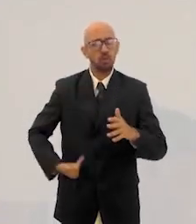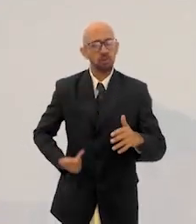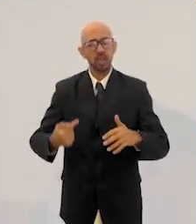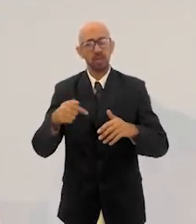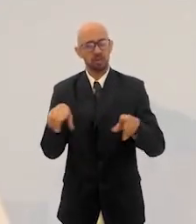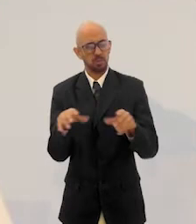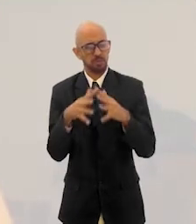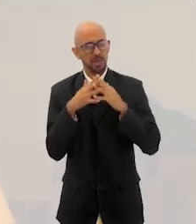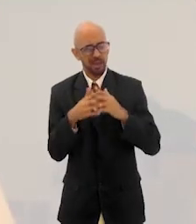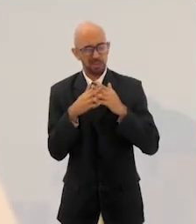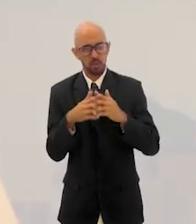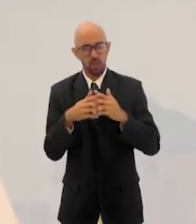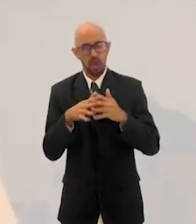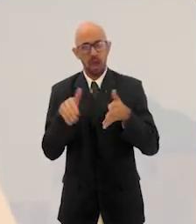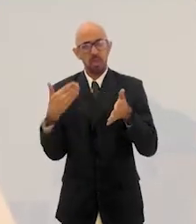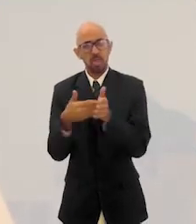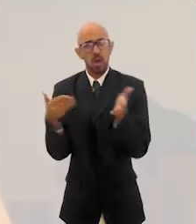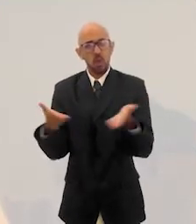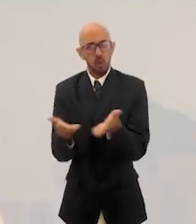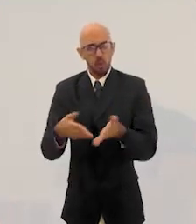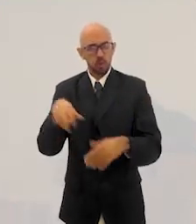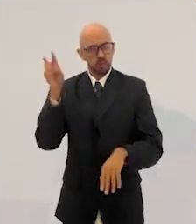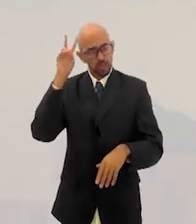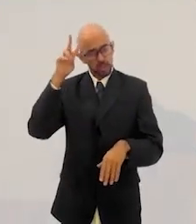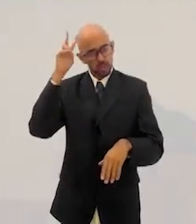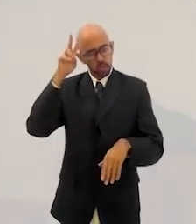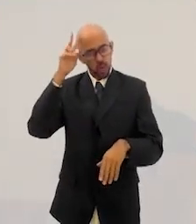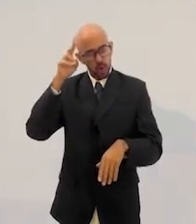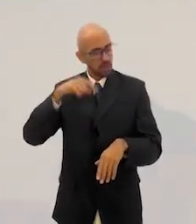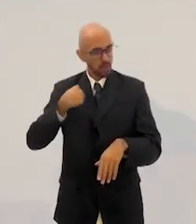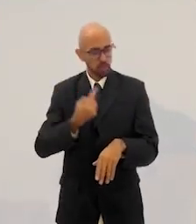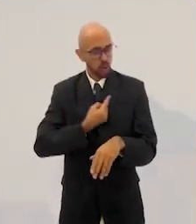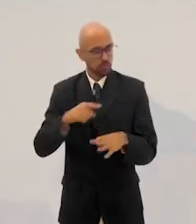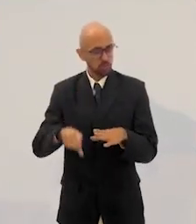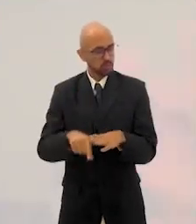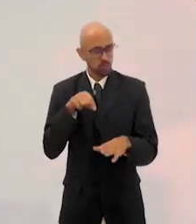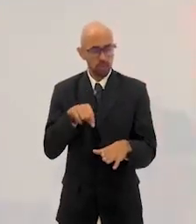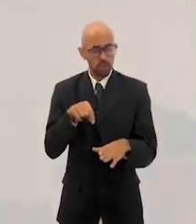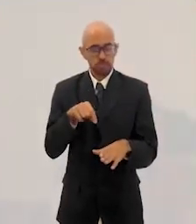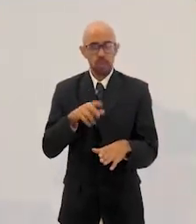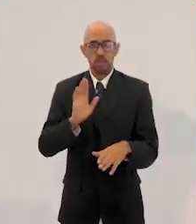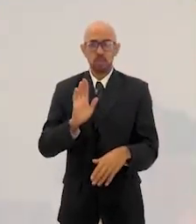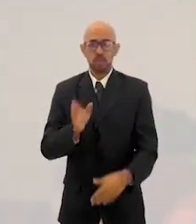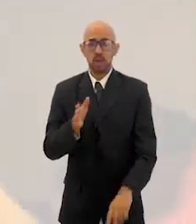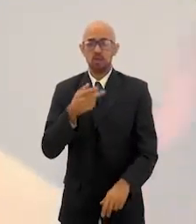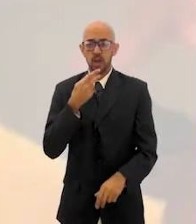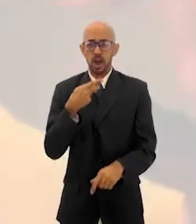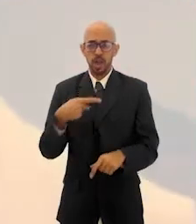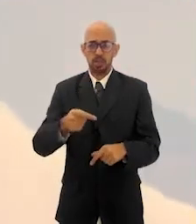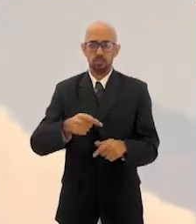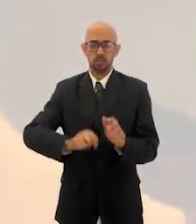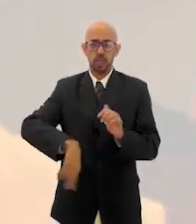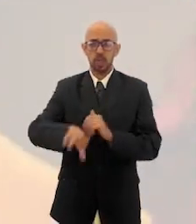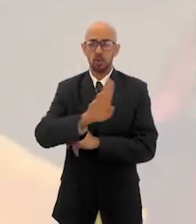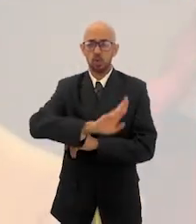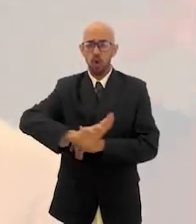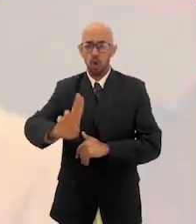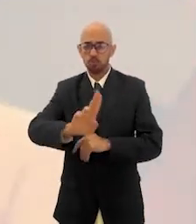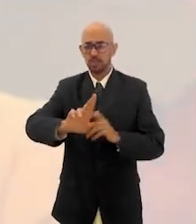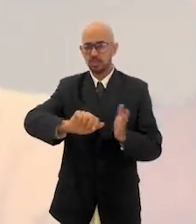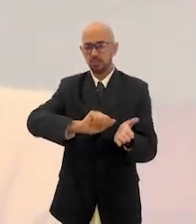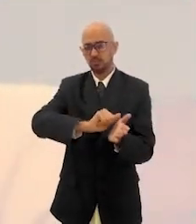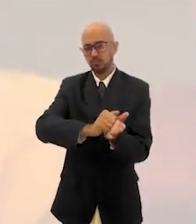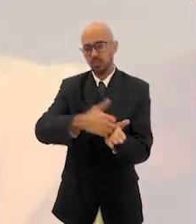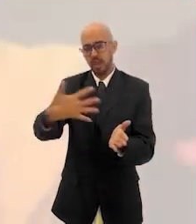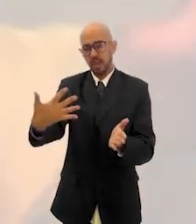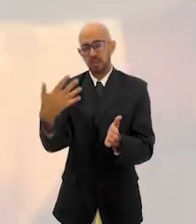o amor, né? Até hoje, na história da humanidade, a gente ainda não escolheu isso, né? Por exemplo, temos muitos nomes e muitas celebridades